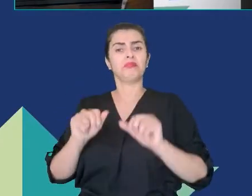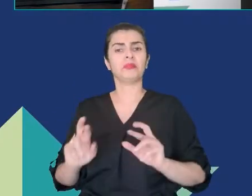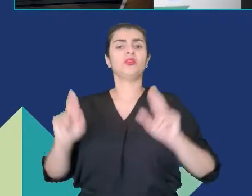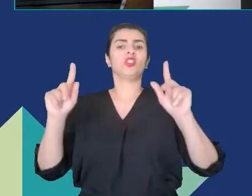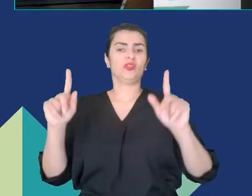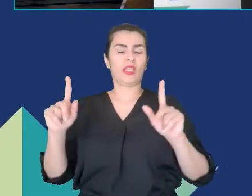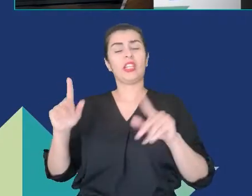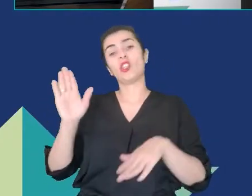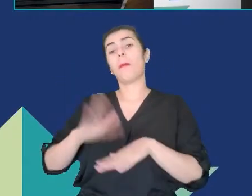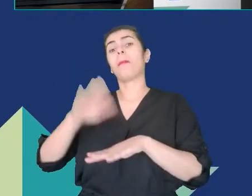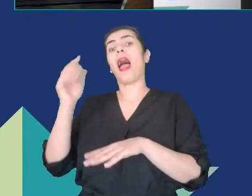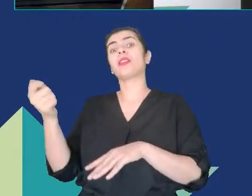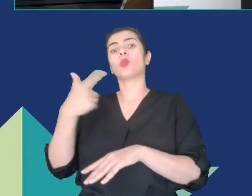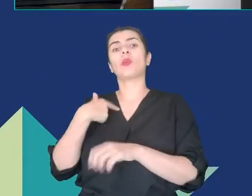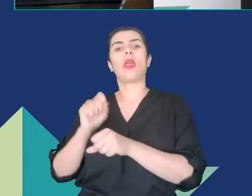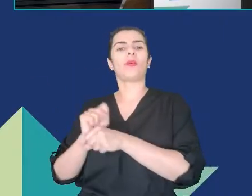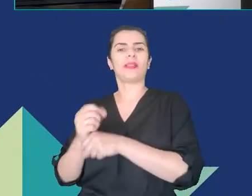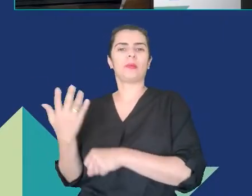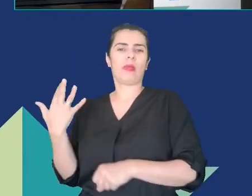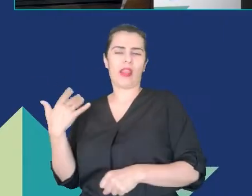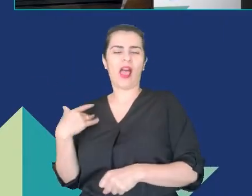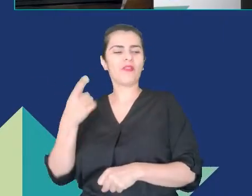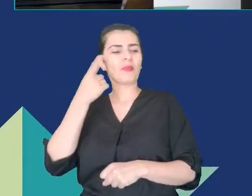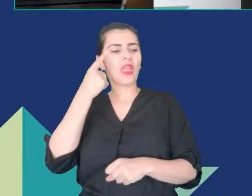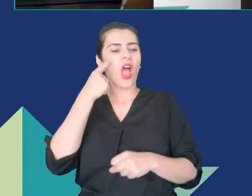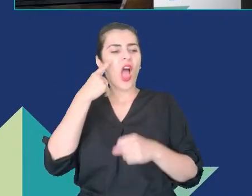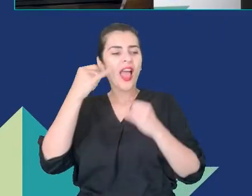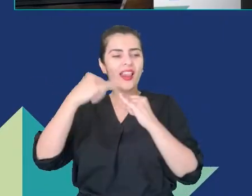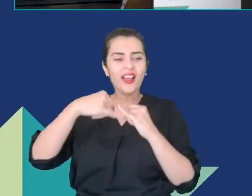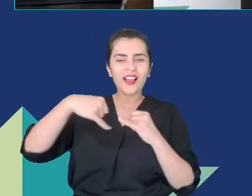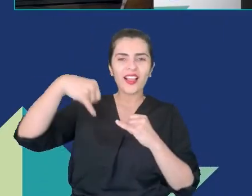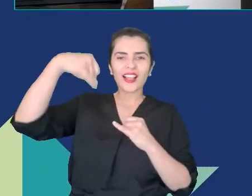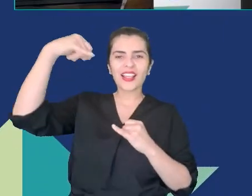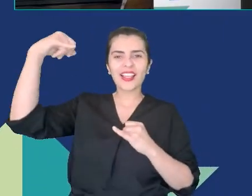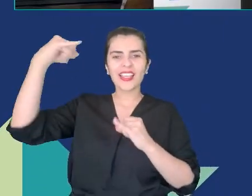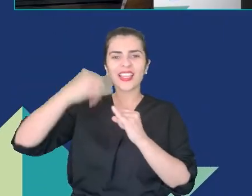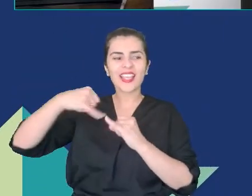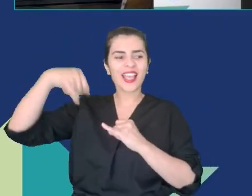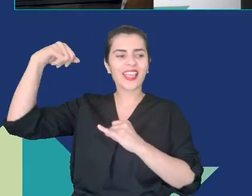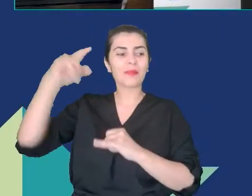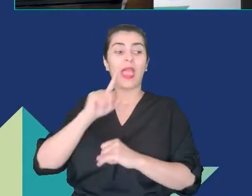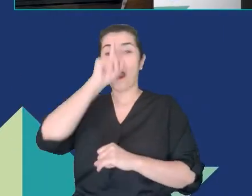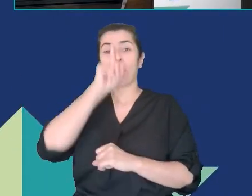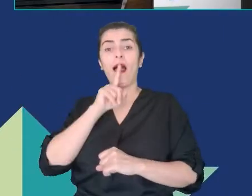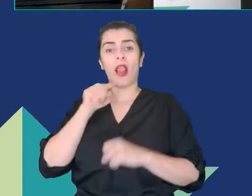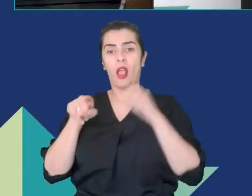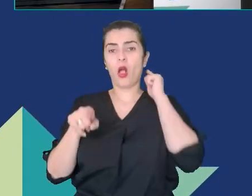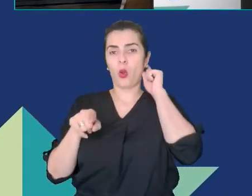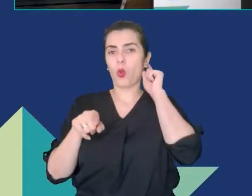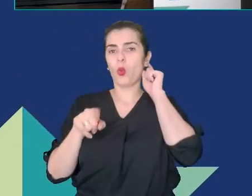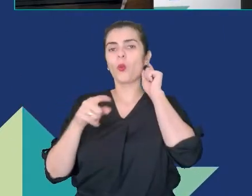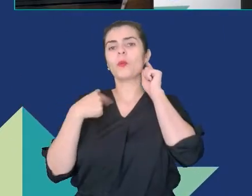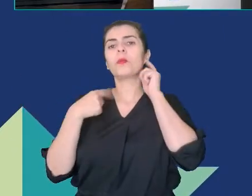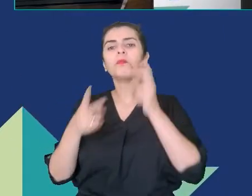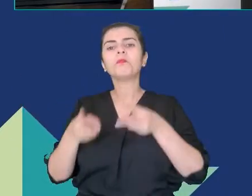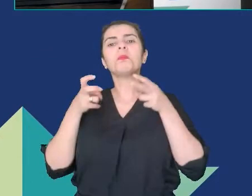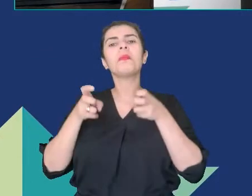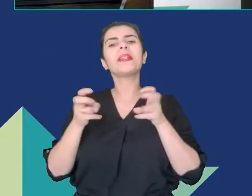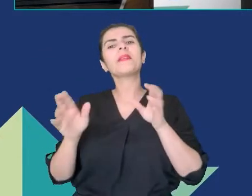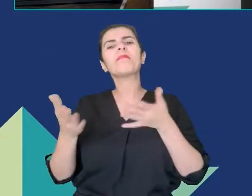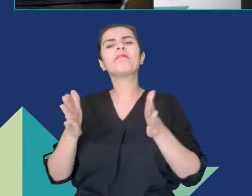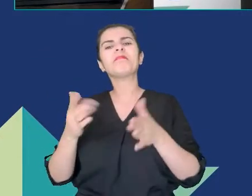no caso, eram essas linhas aí, mais amarelas, né? A gente percebia que, na média diária, o